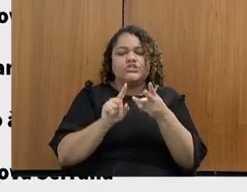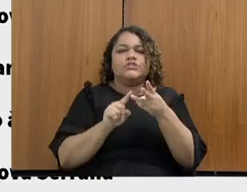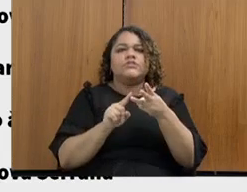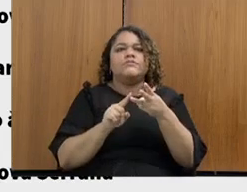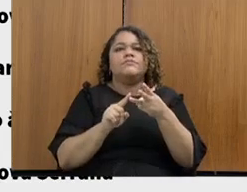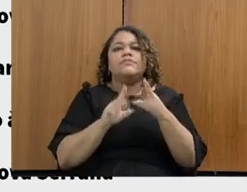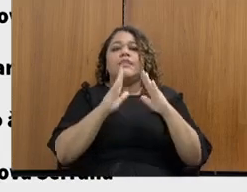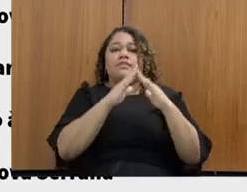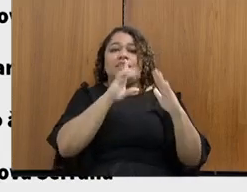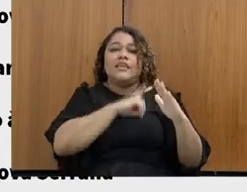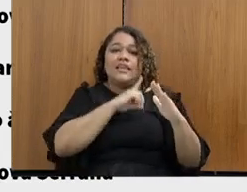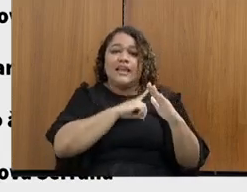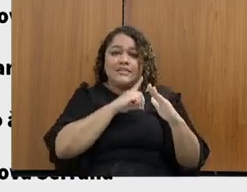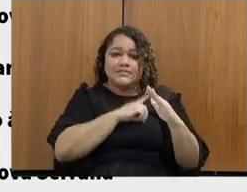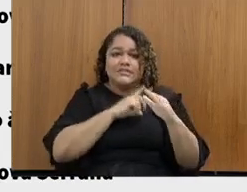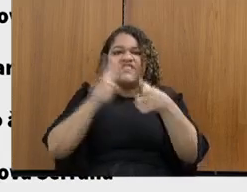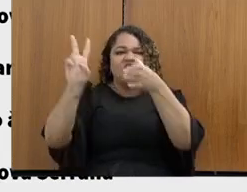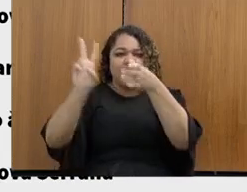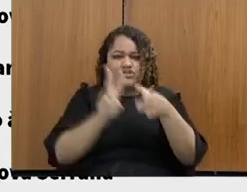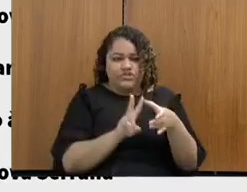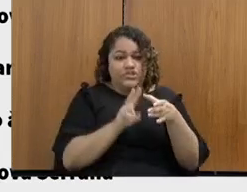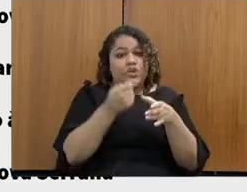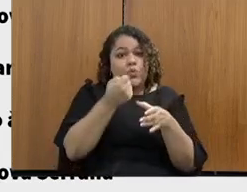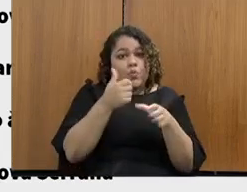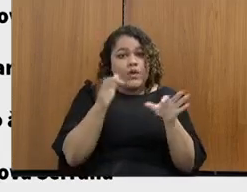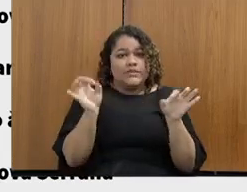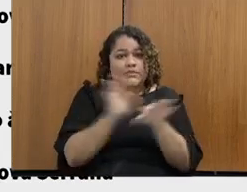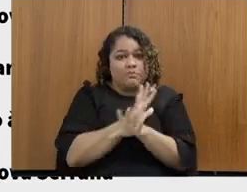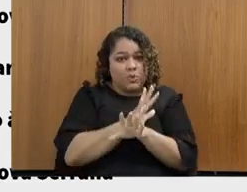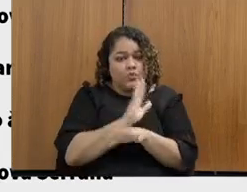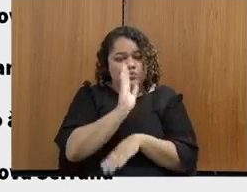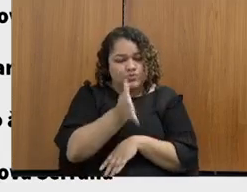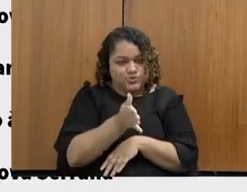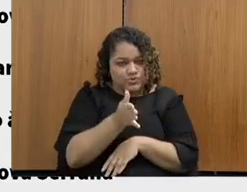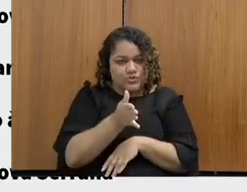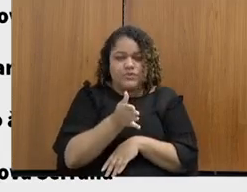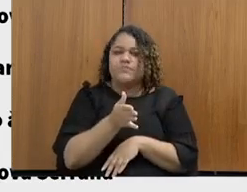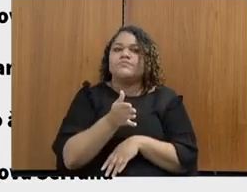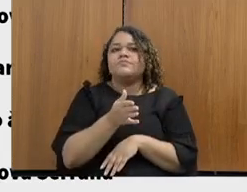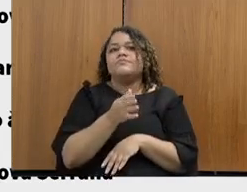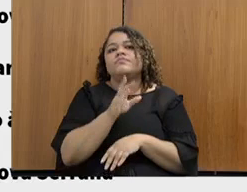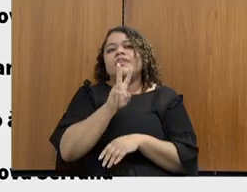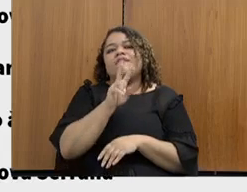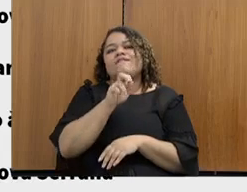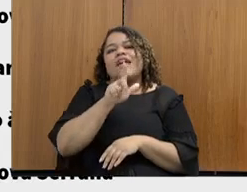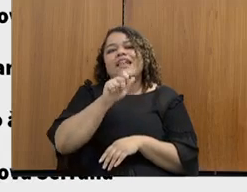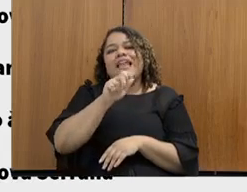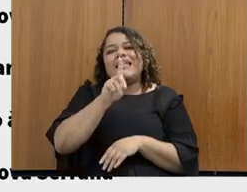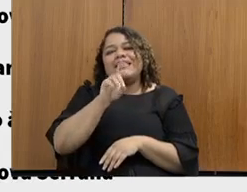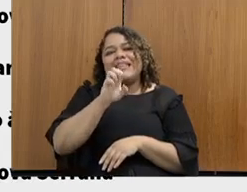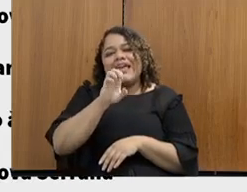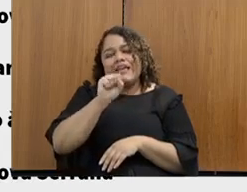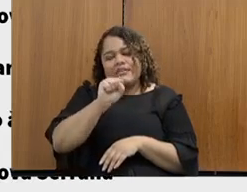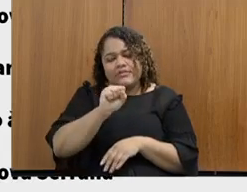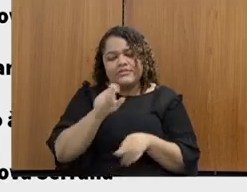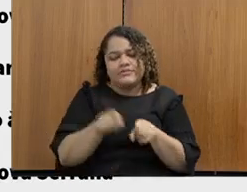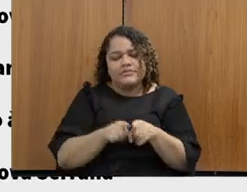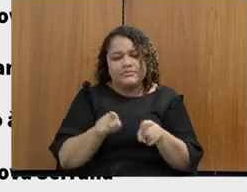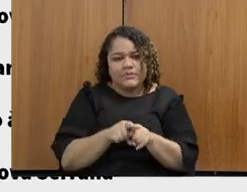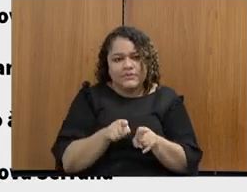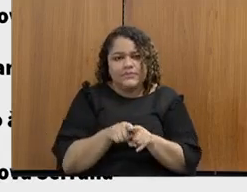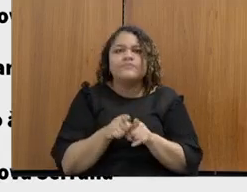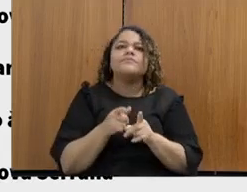conclusão inclusive houve a sessão de um complexo pelo Departamento Estadual de Estradas